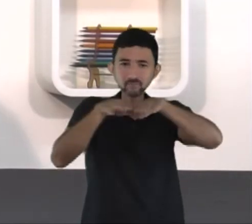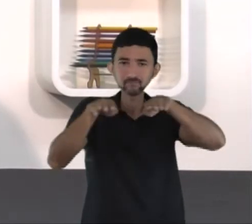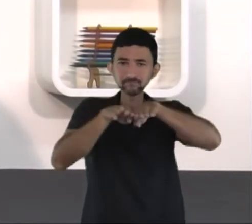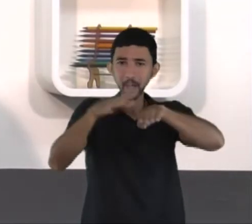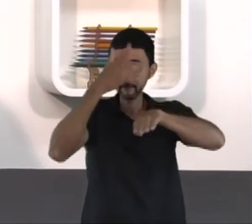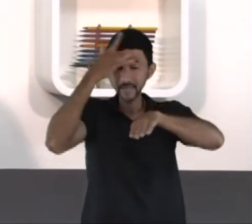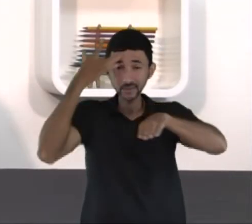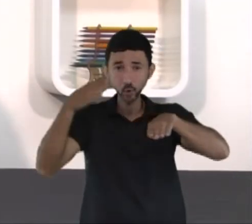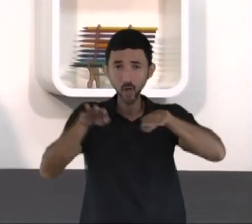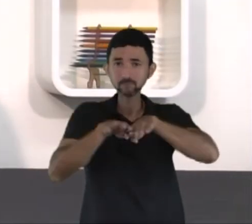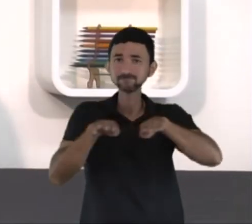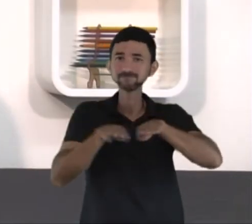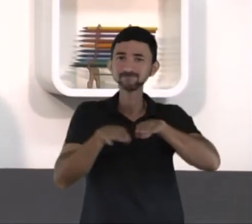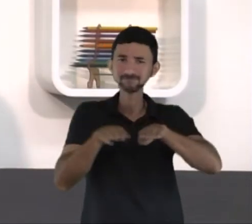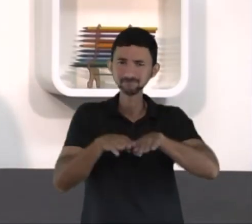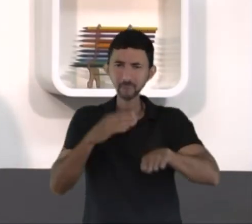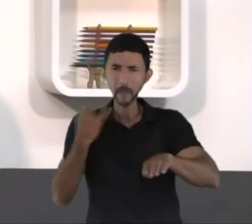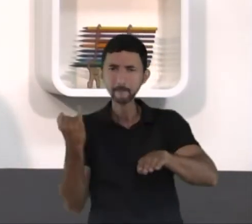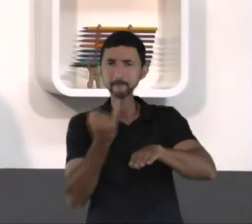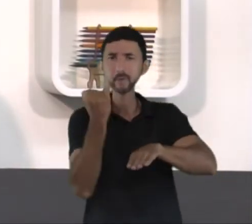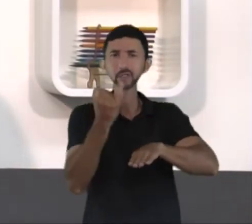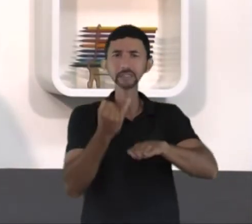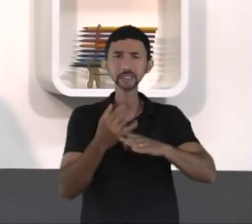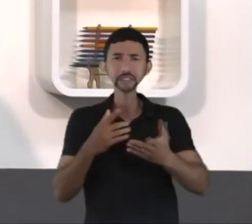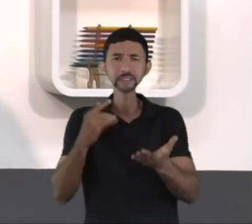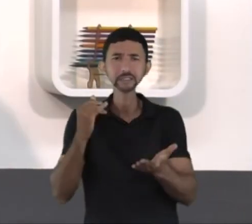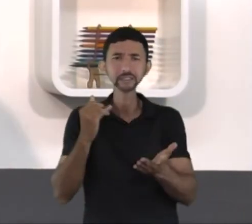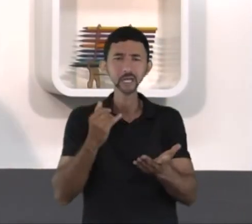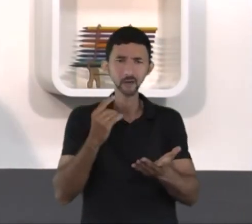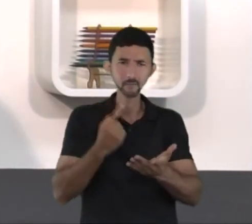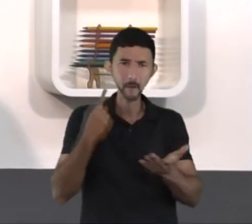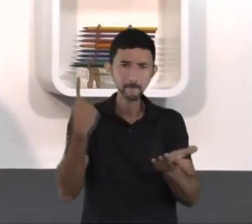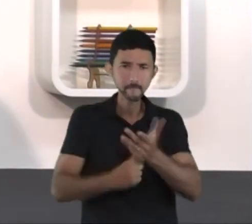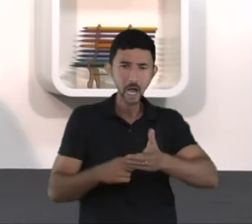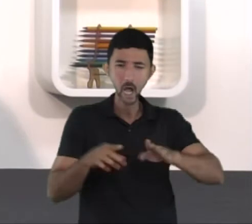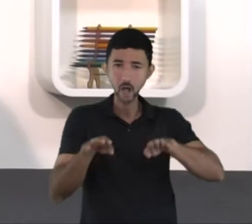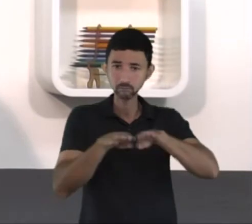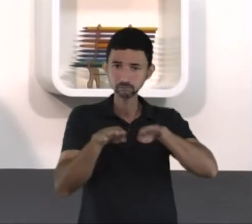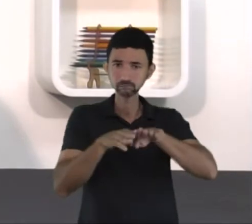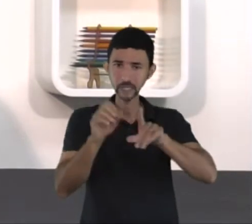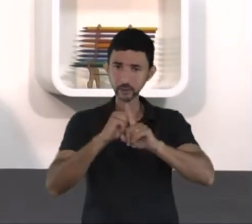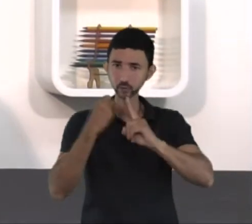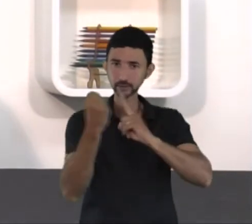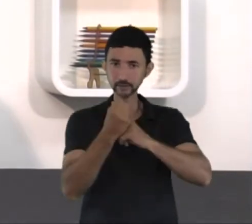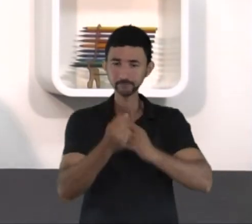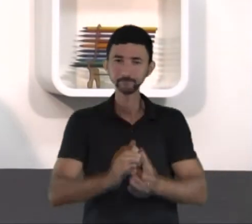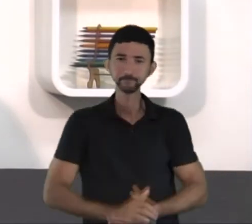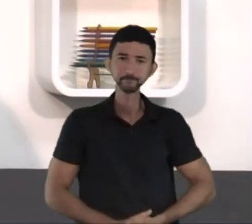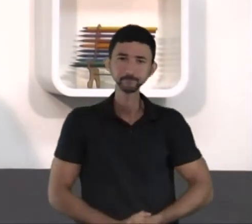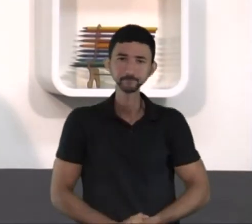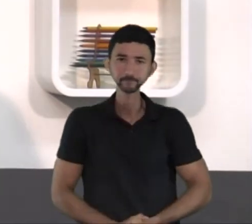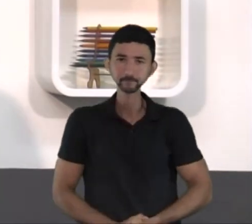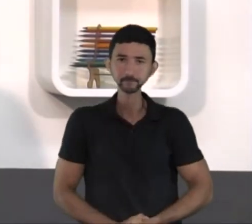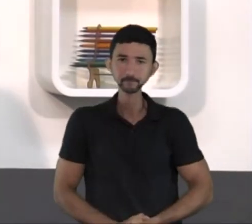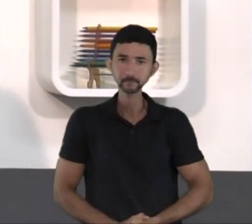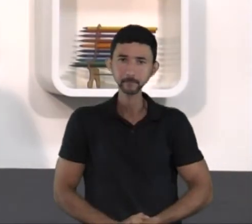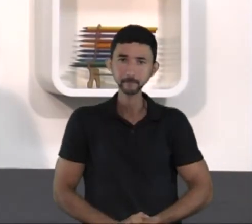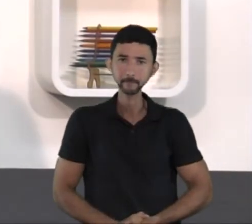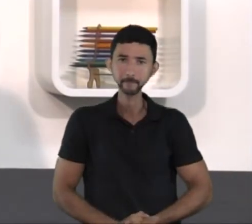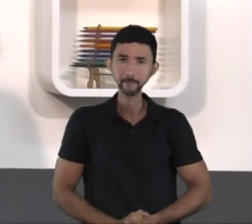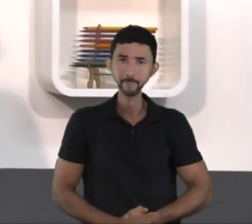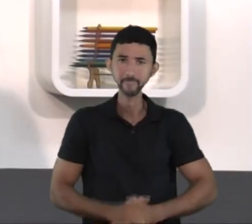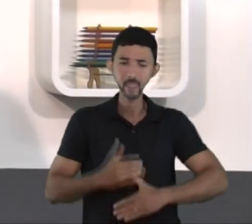igual. Essa é a grande identidade do socialismo, tá? Ora, e foi o